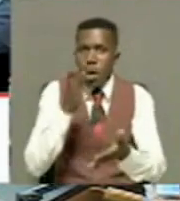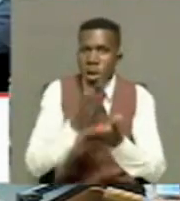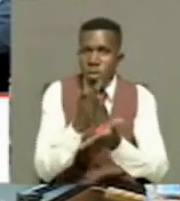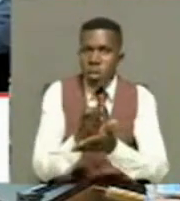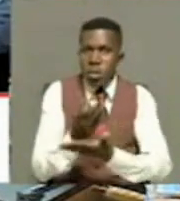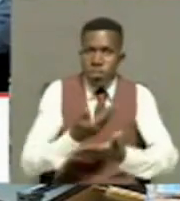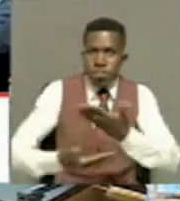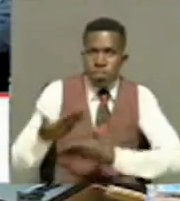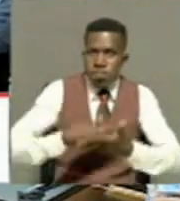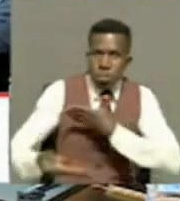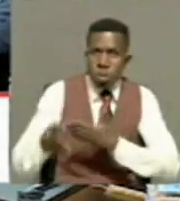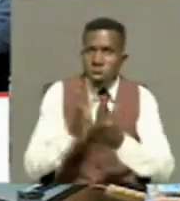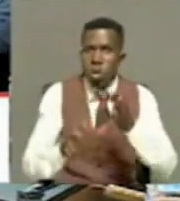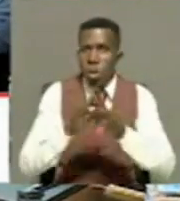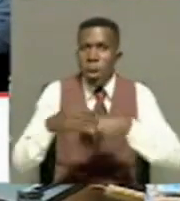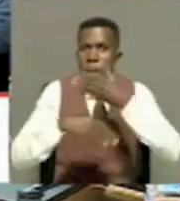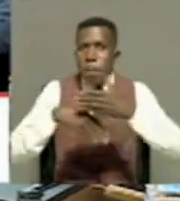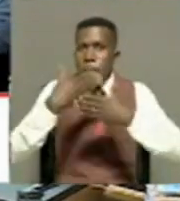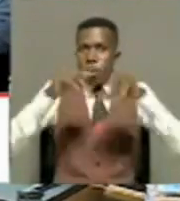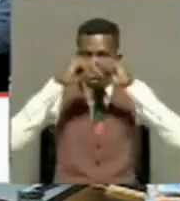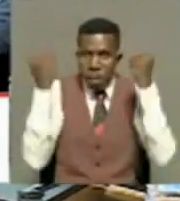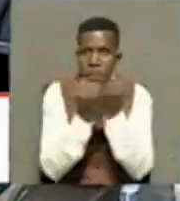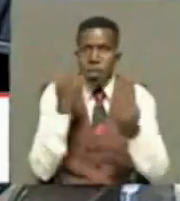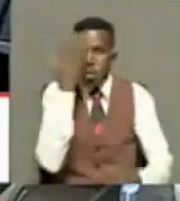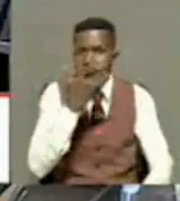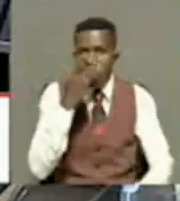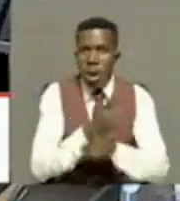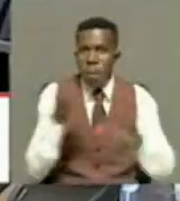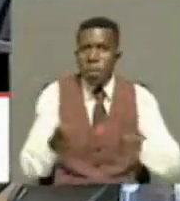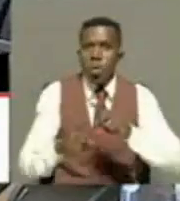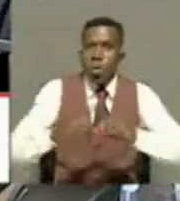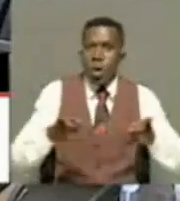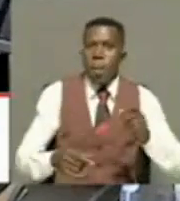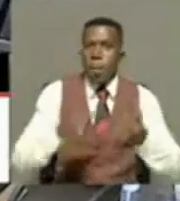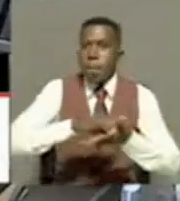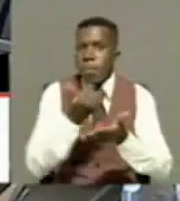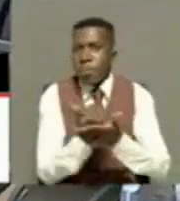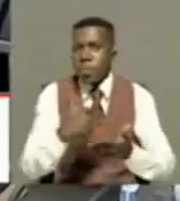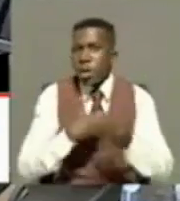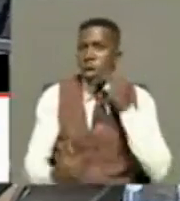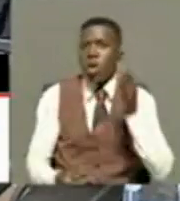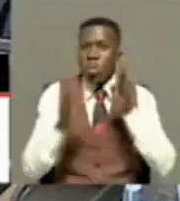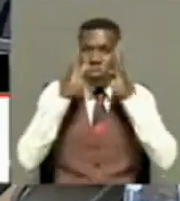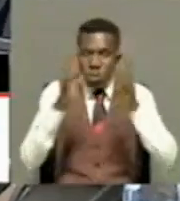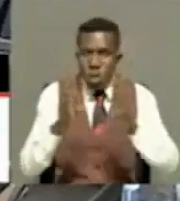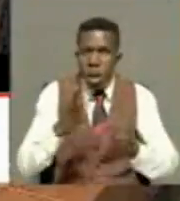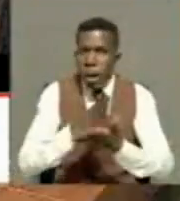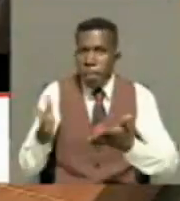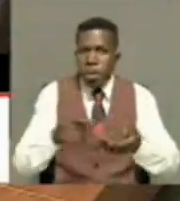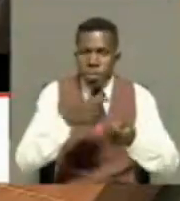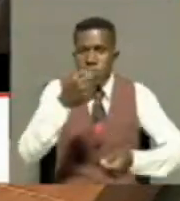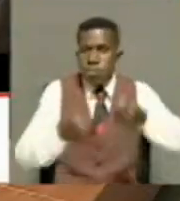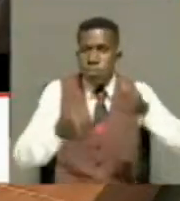em infraestruturas da África, sendo que a sua carteira de projetos de investimentos tem como escopo os setores dos transportes